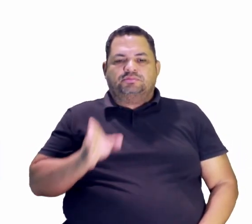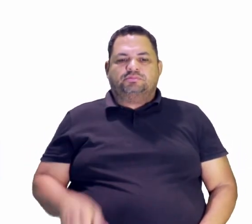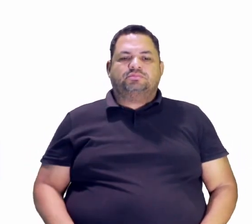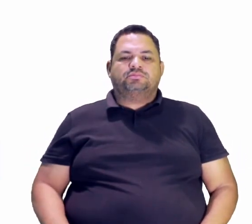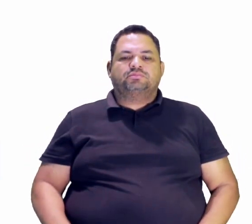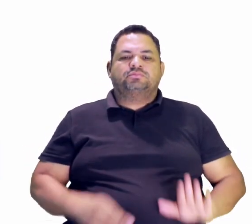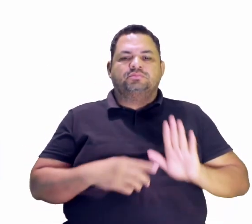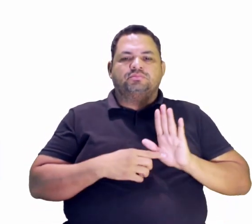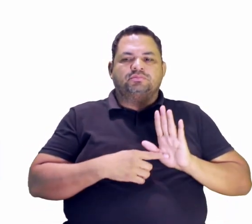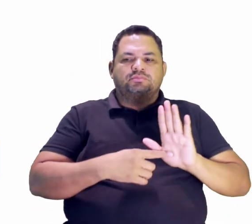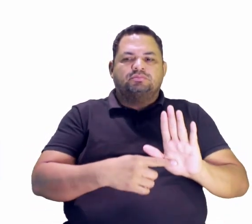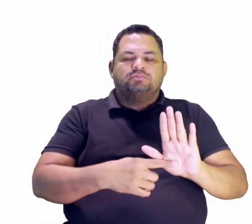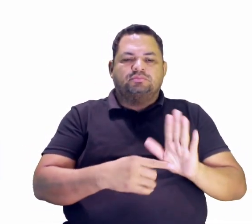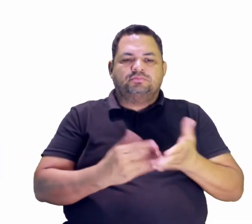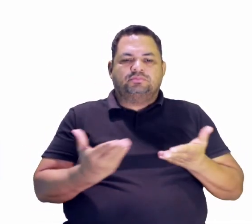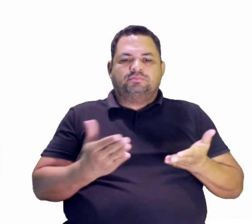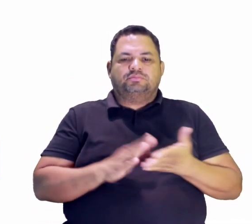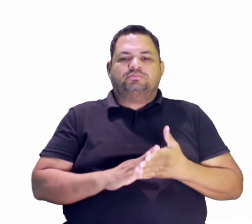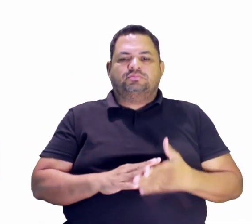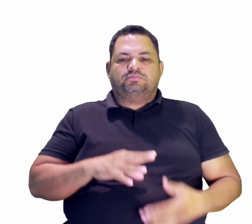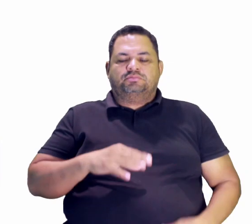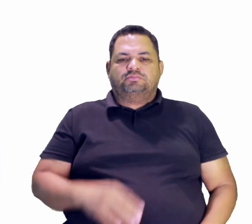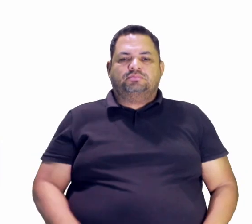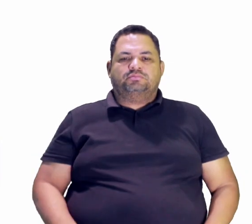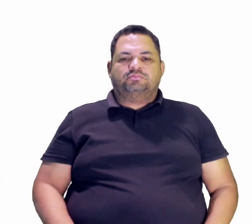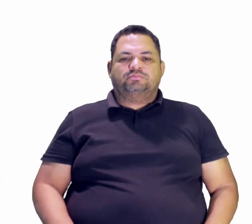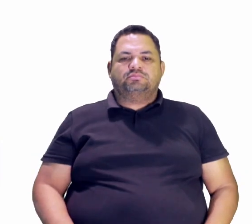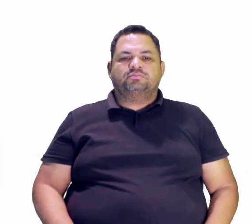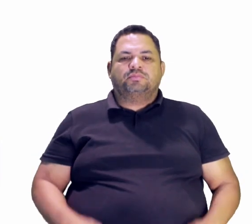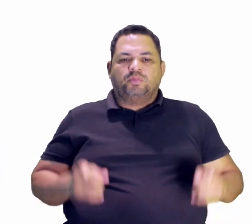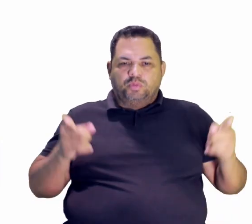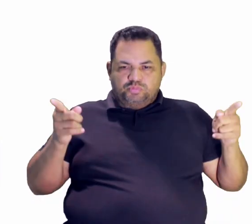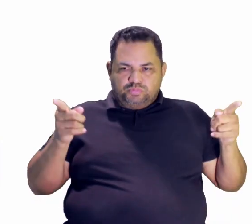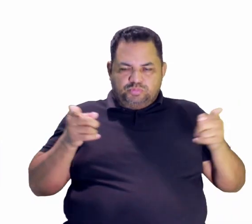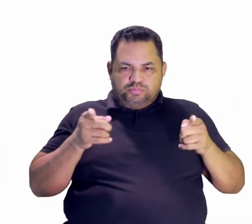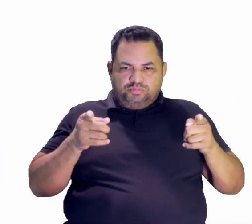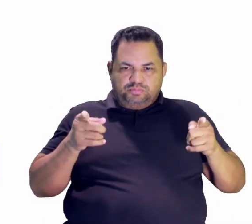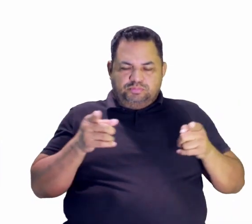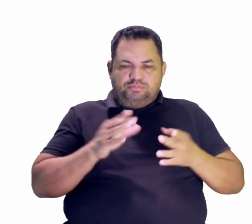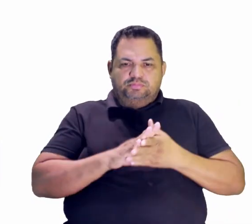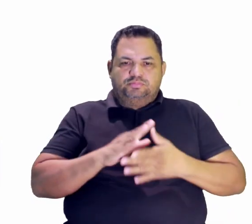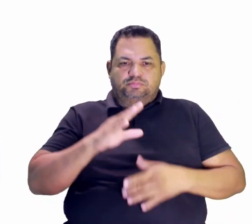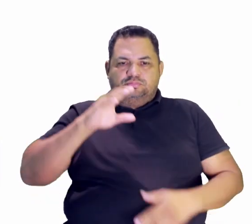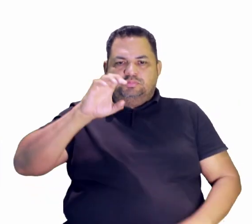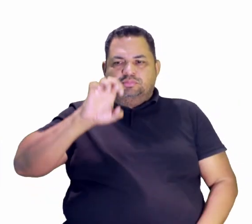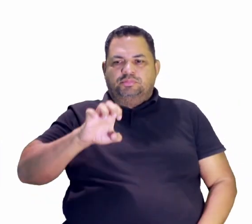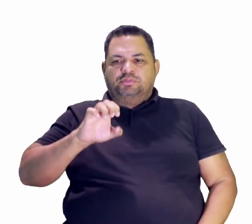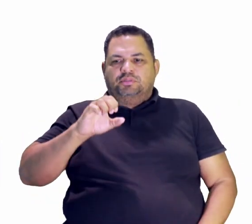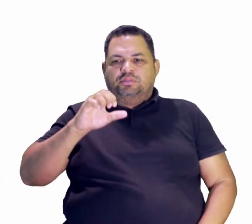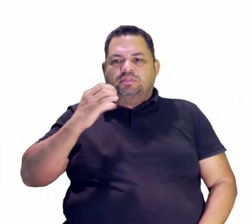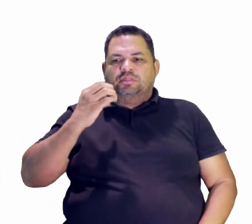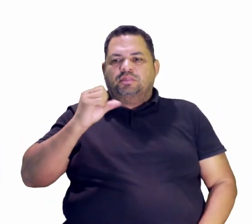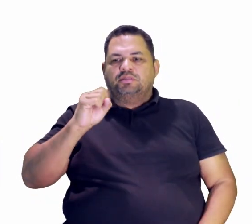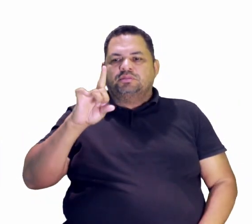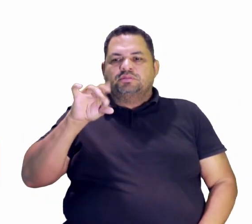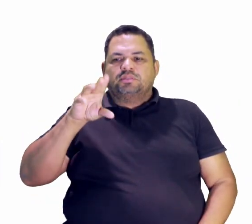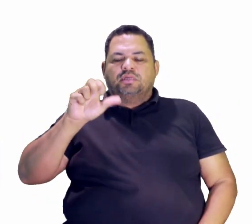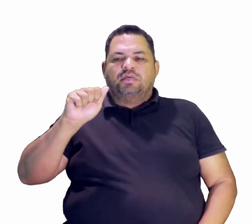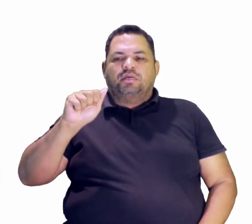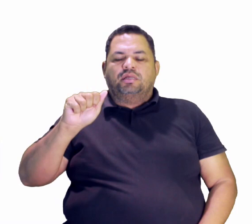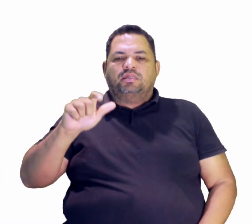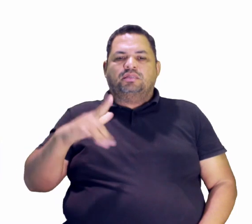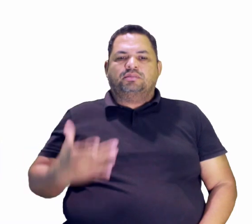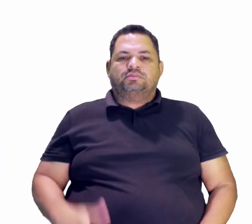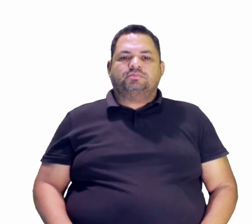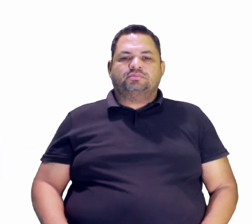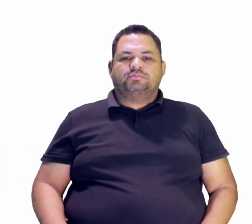Então, representação das partes de um vetor. O tamanho, né? Isso aqui é em escala, geralmente, mas diz o valor.